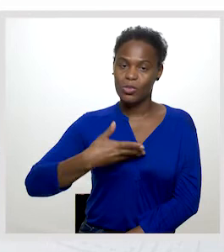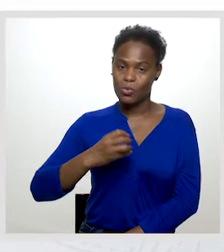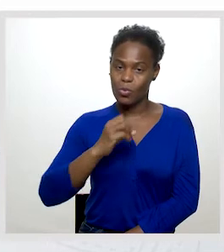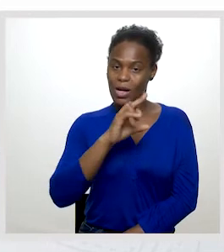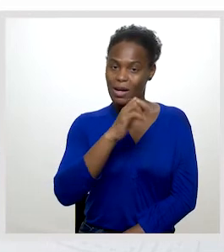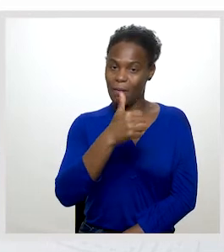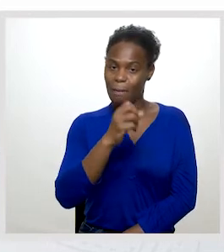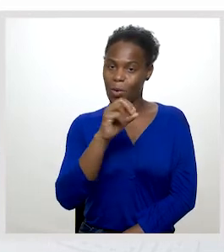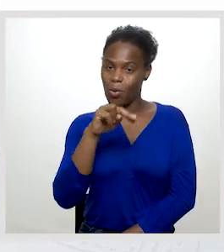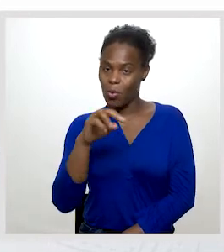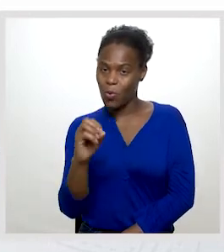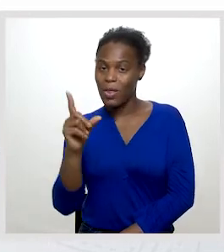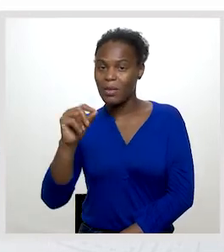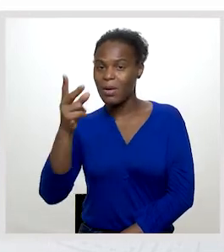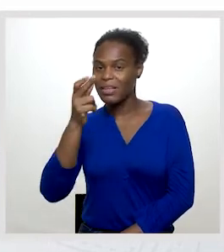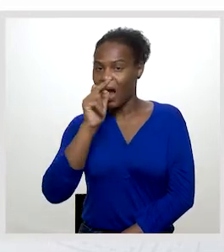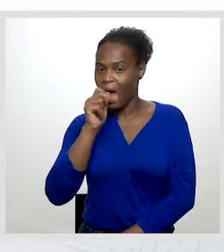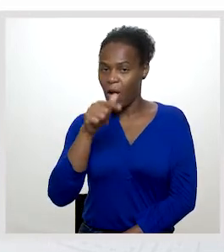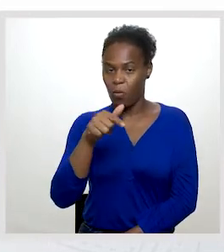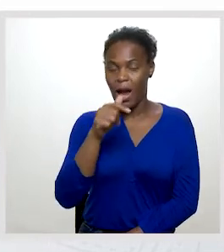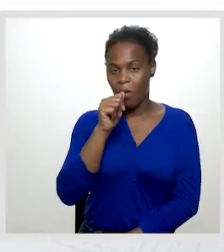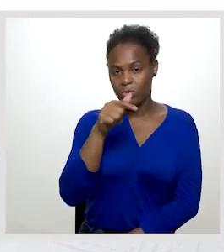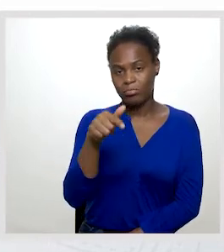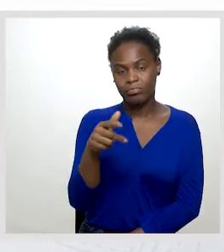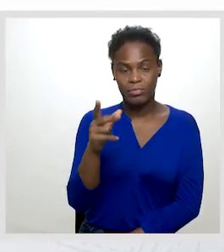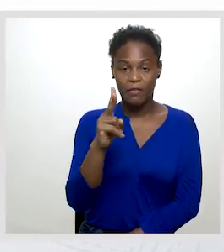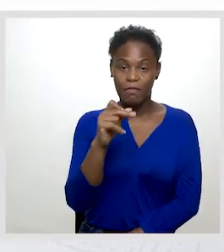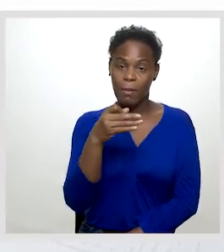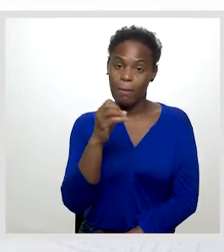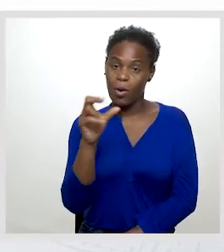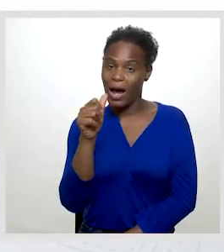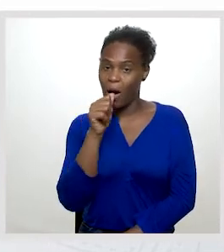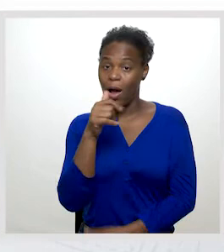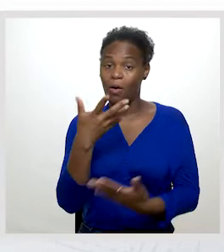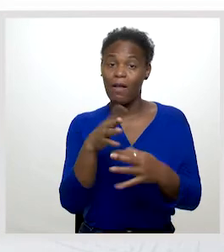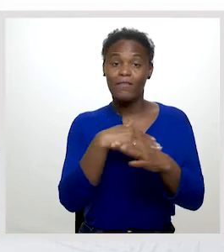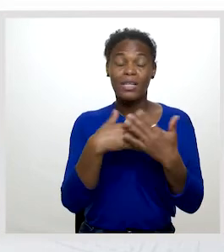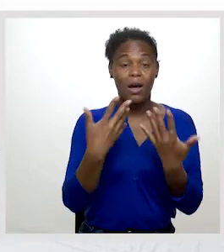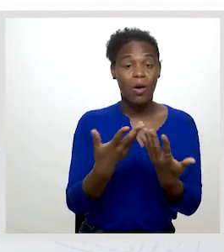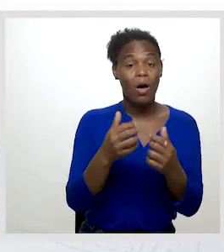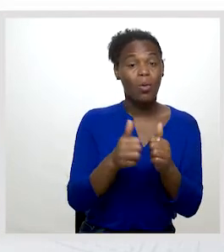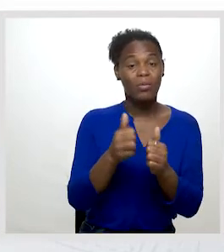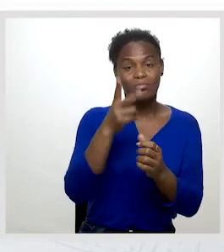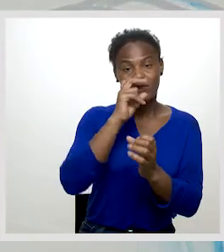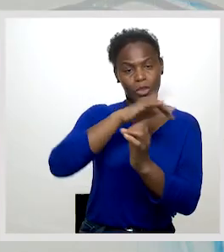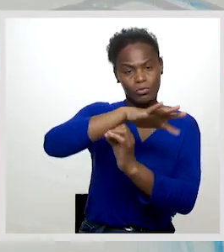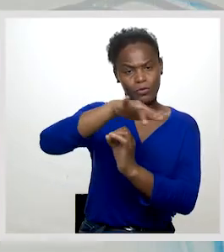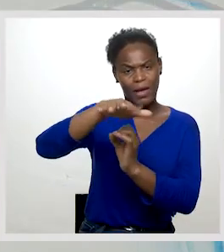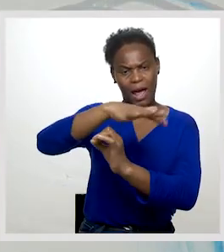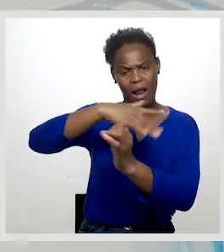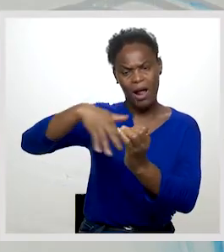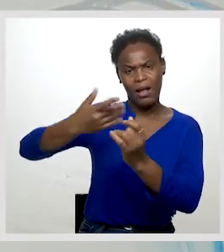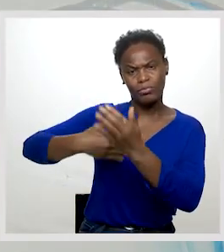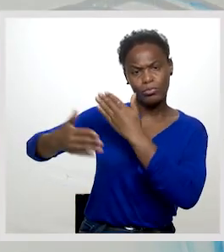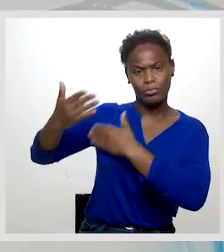água. Fazendo isto com a atmosfera atual, com a atmosfera redutora, todos nós